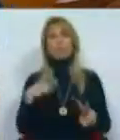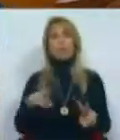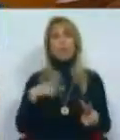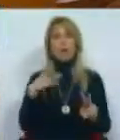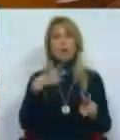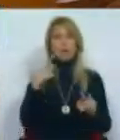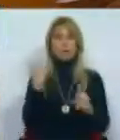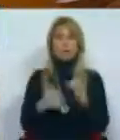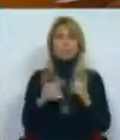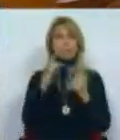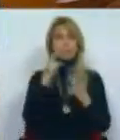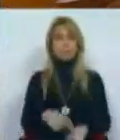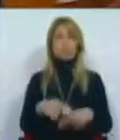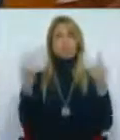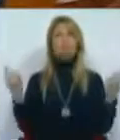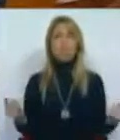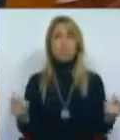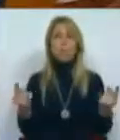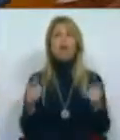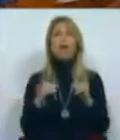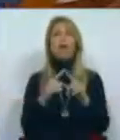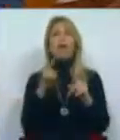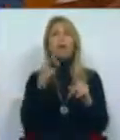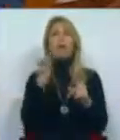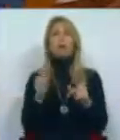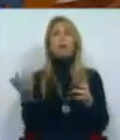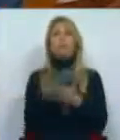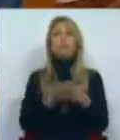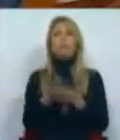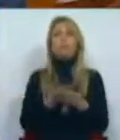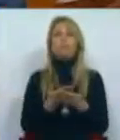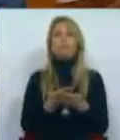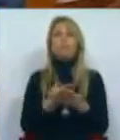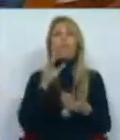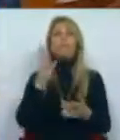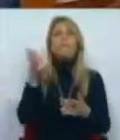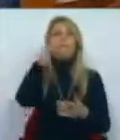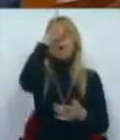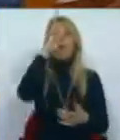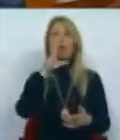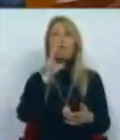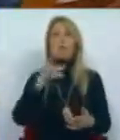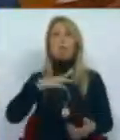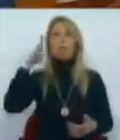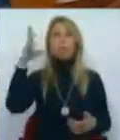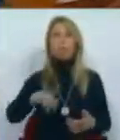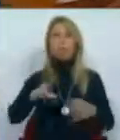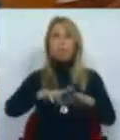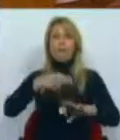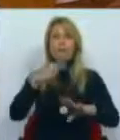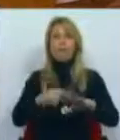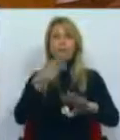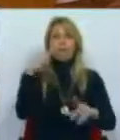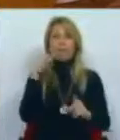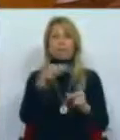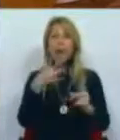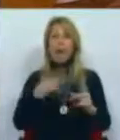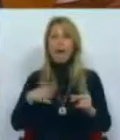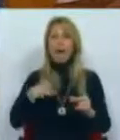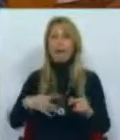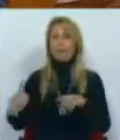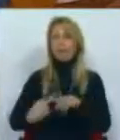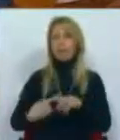público, definição da diplomacia económica, prioridade do governo português na dupla perspectiva de captação de